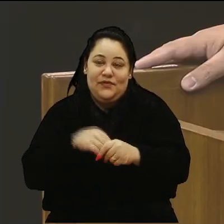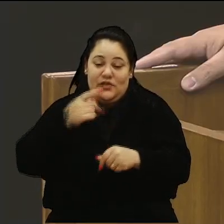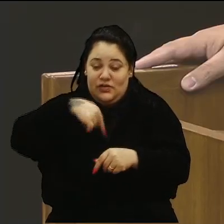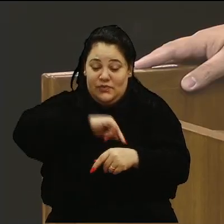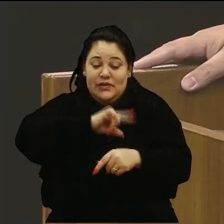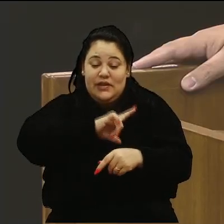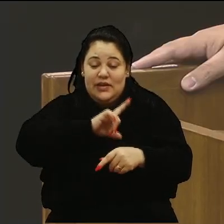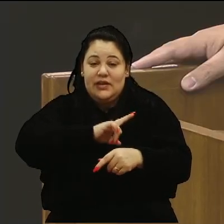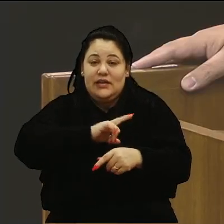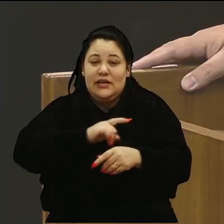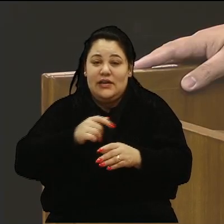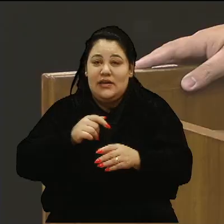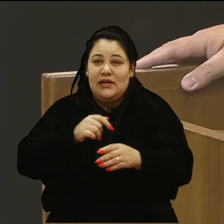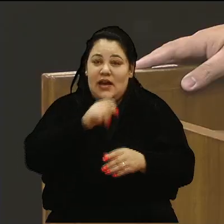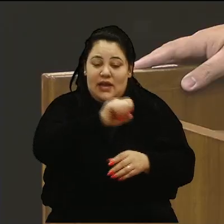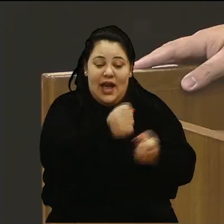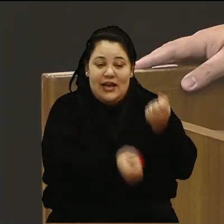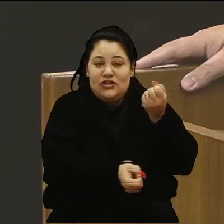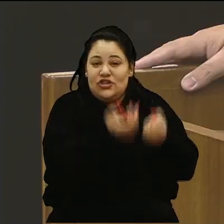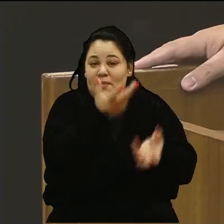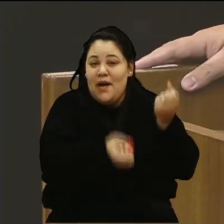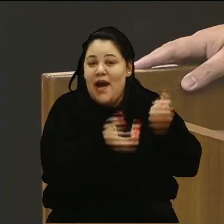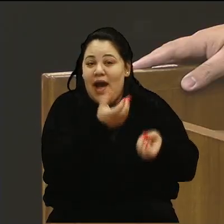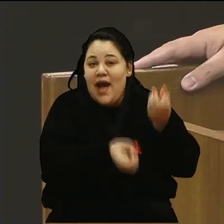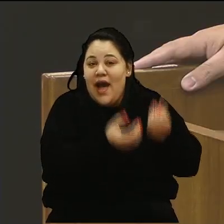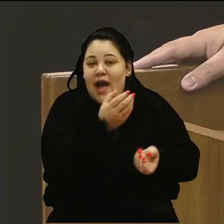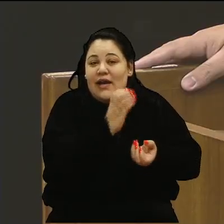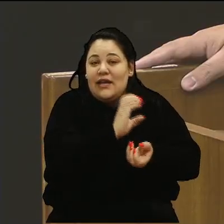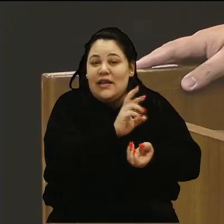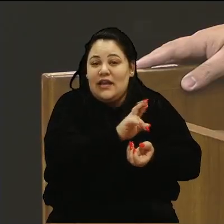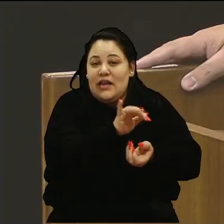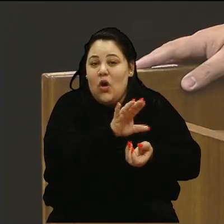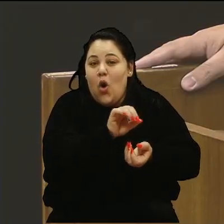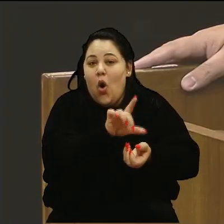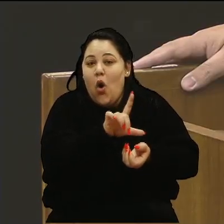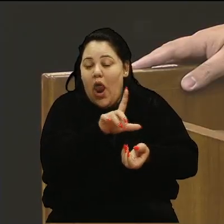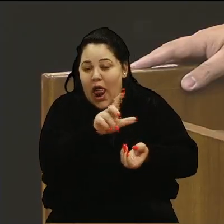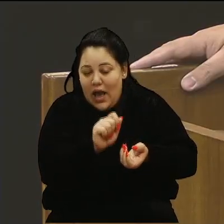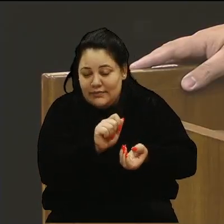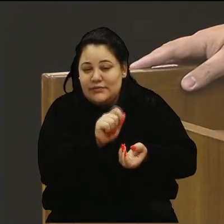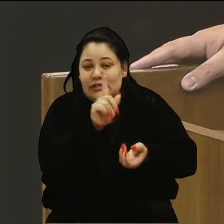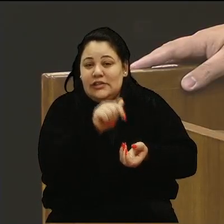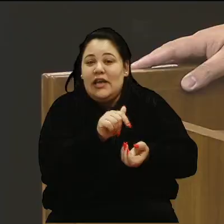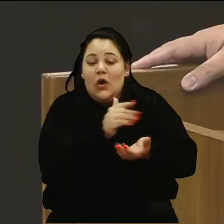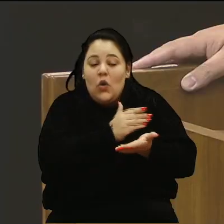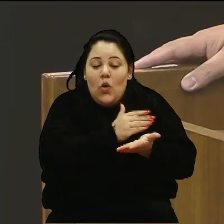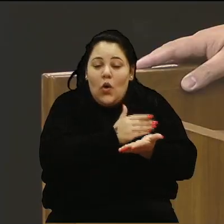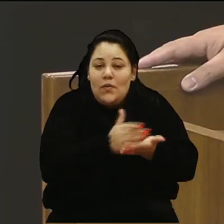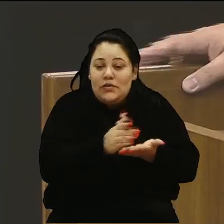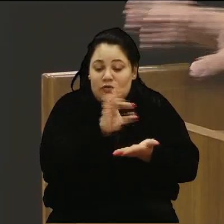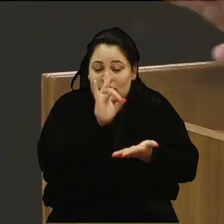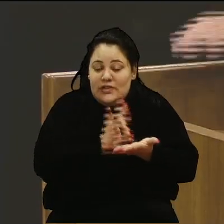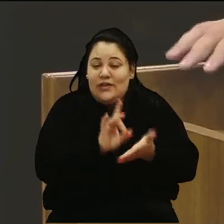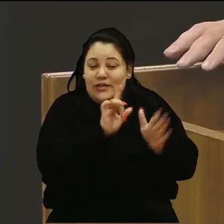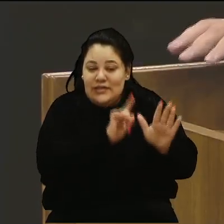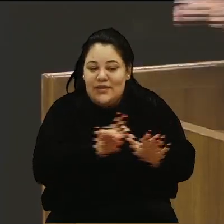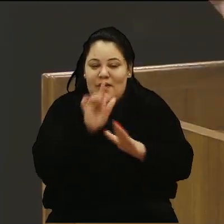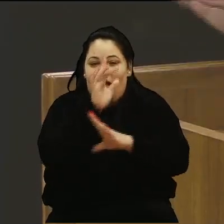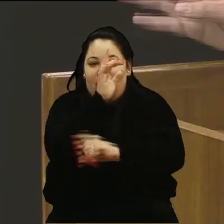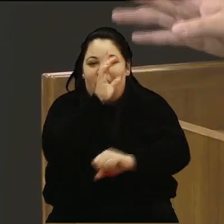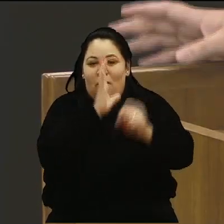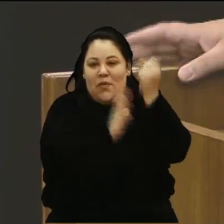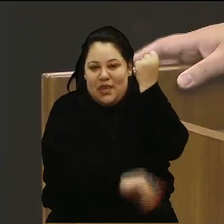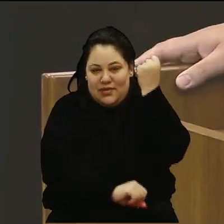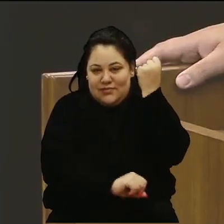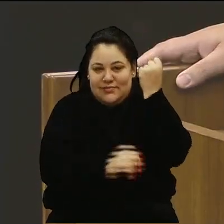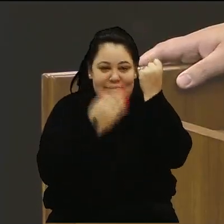que pela primeira vez vai ser aqui em Caxias do Sul, que esse ato é o início da Semana Farroupilha, onde a chama vai ser daqui,